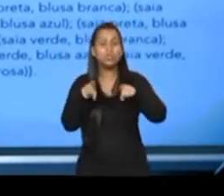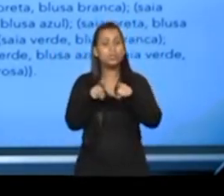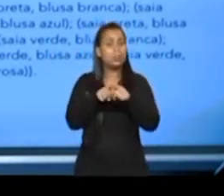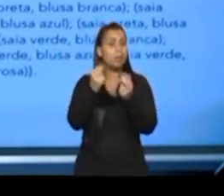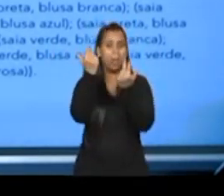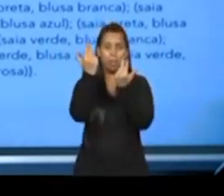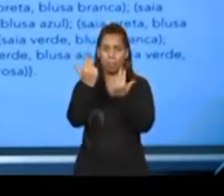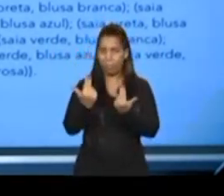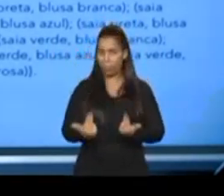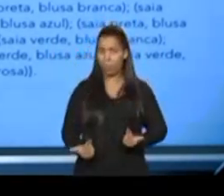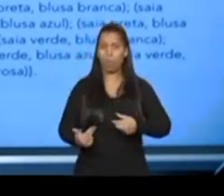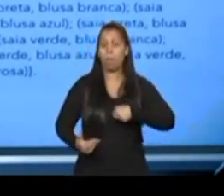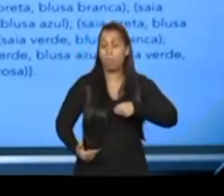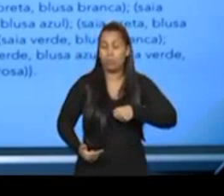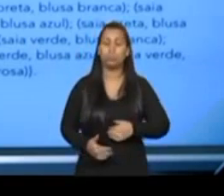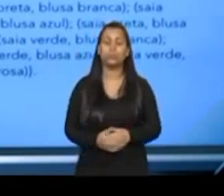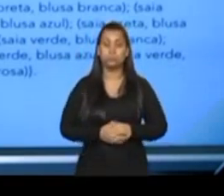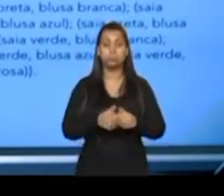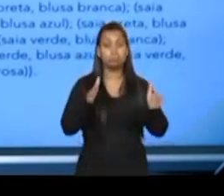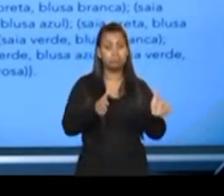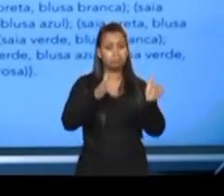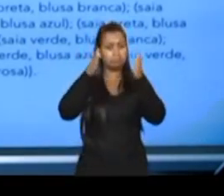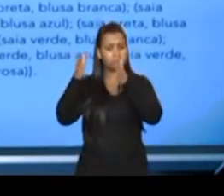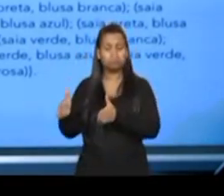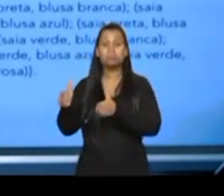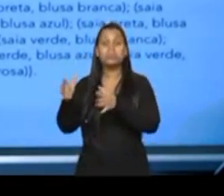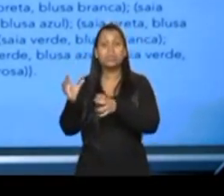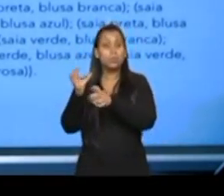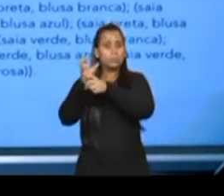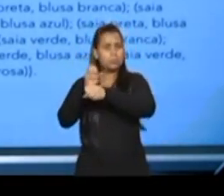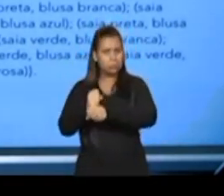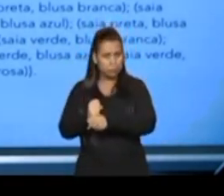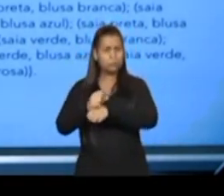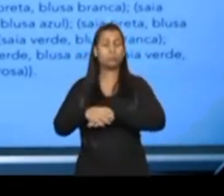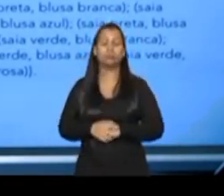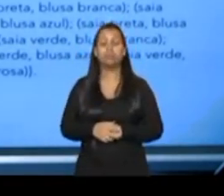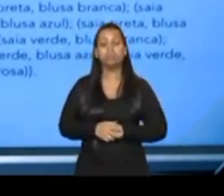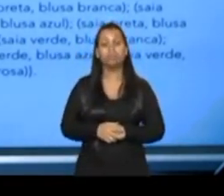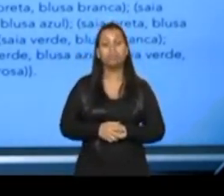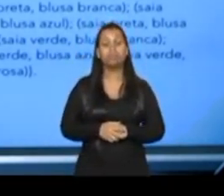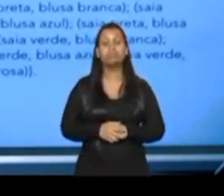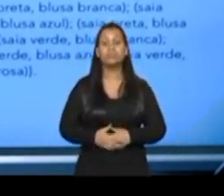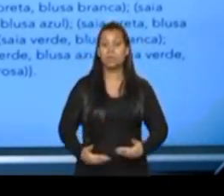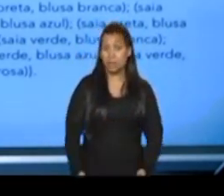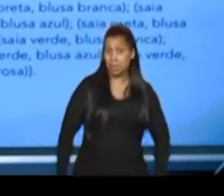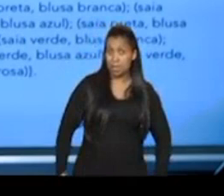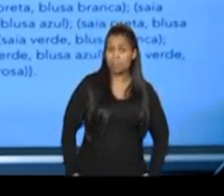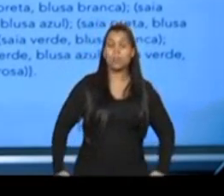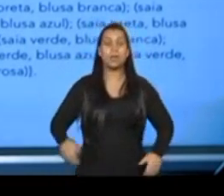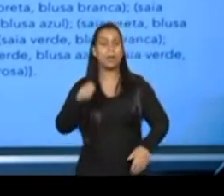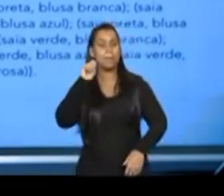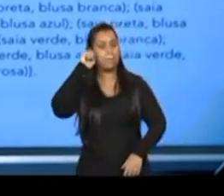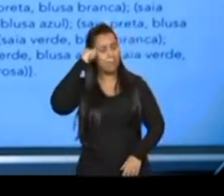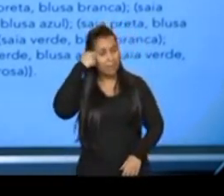blusas. No esquema ao lado, ela juntou esses pares, ou seja, a saia preta com a